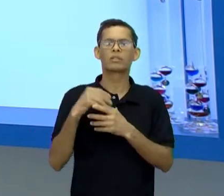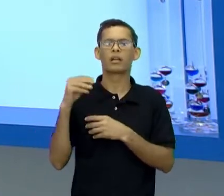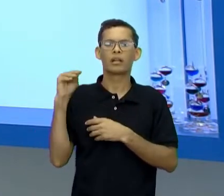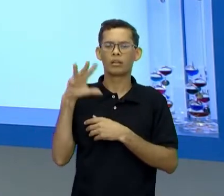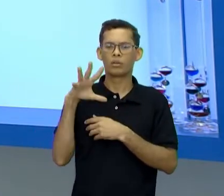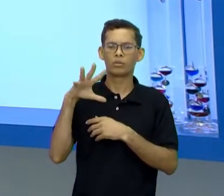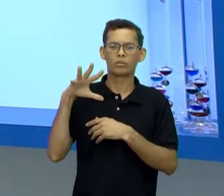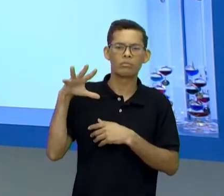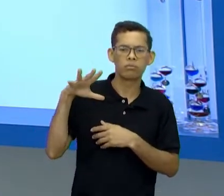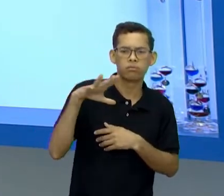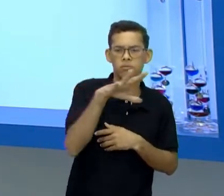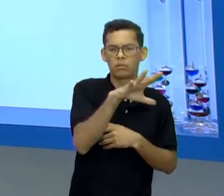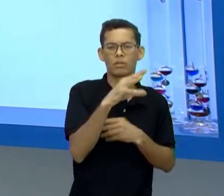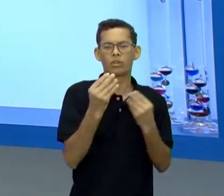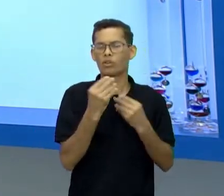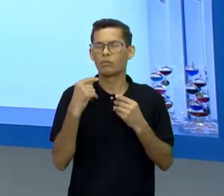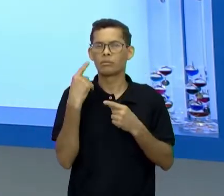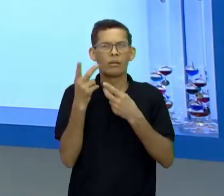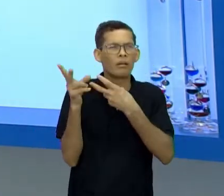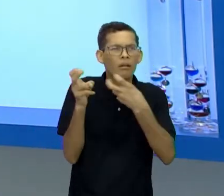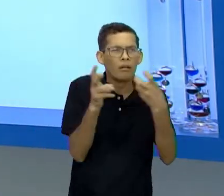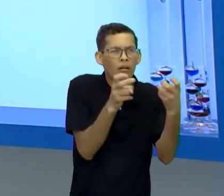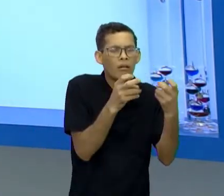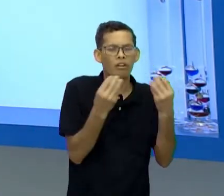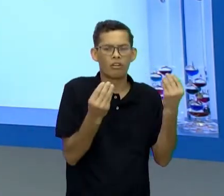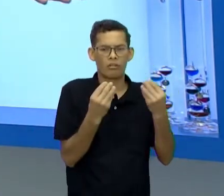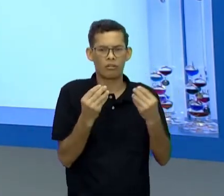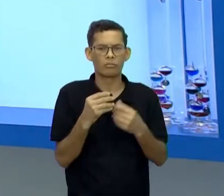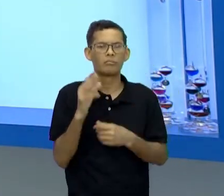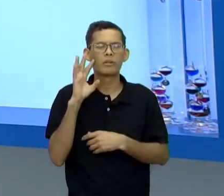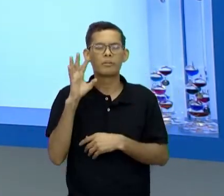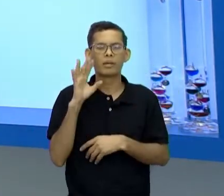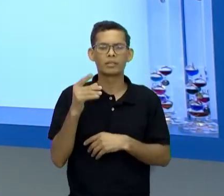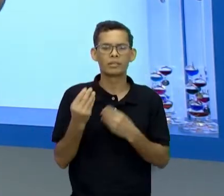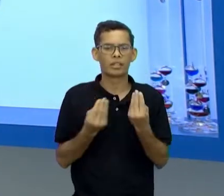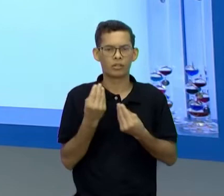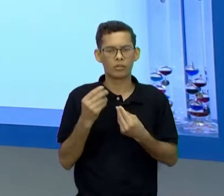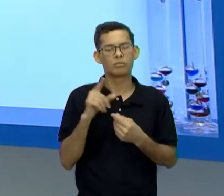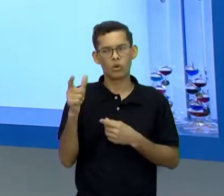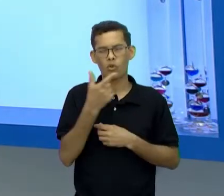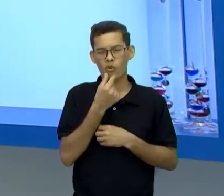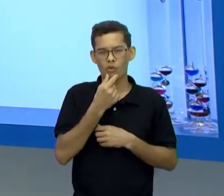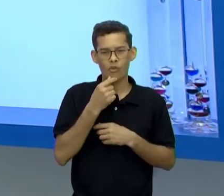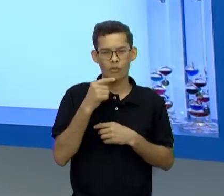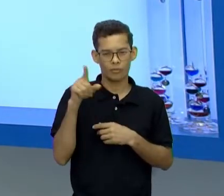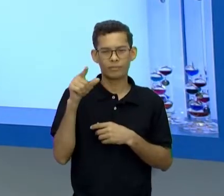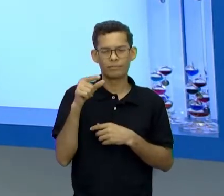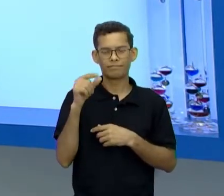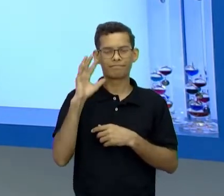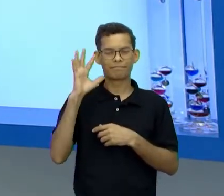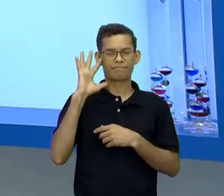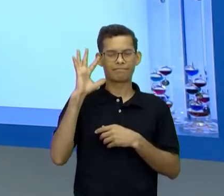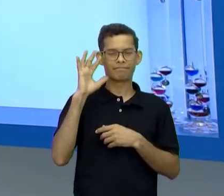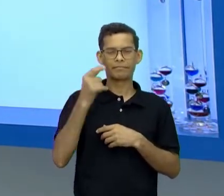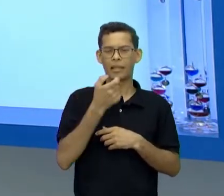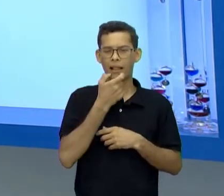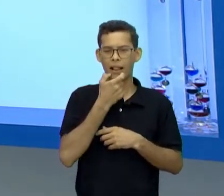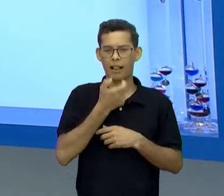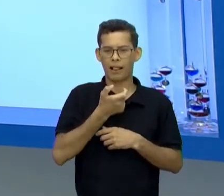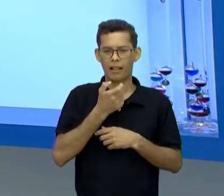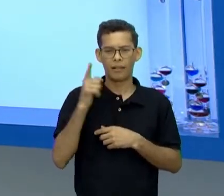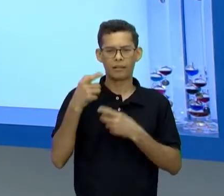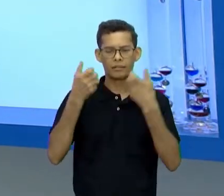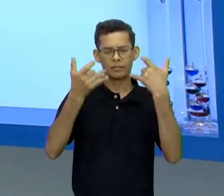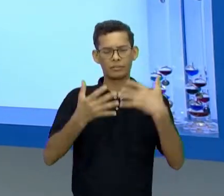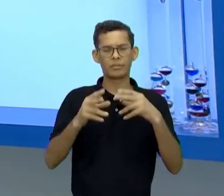você veria, né, Gibarina? Se você tiver um ponto de luz viajando junto com você. E aí o Einstein, muito experimento mental, Gibarina! Gibarina